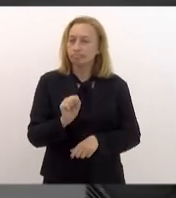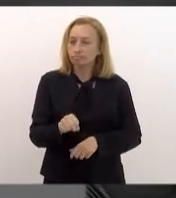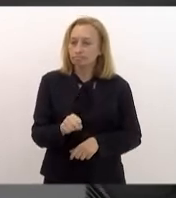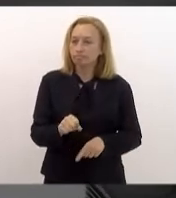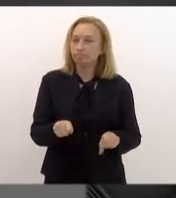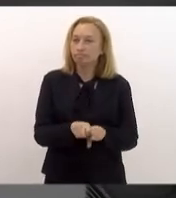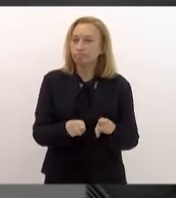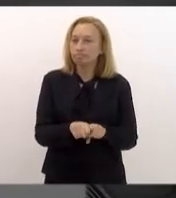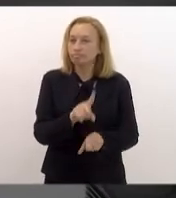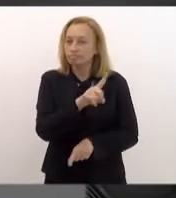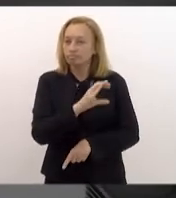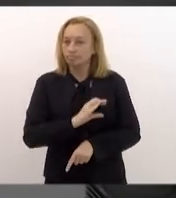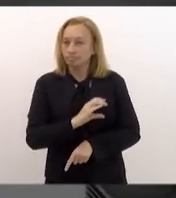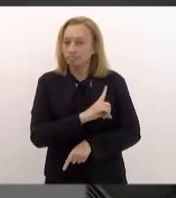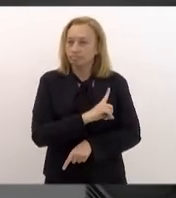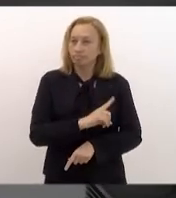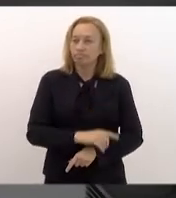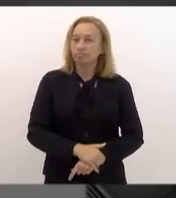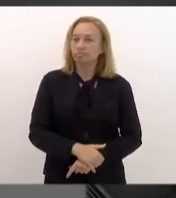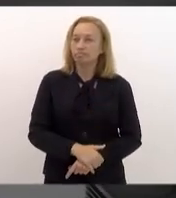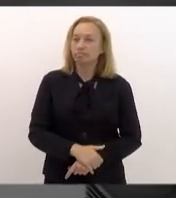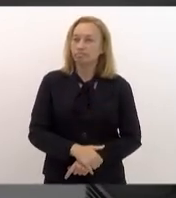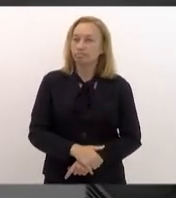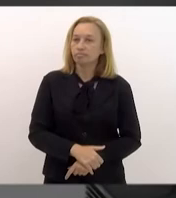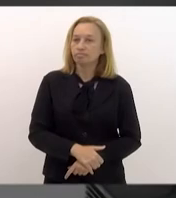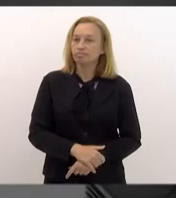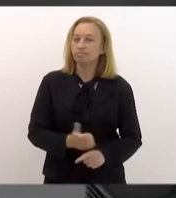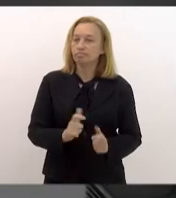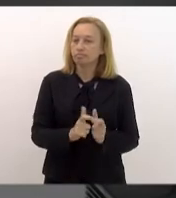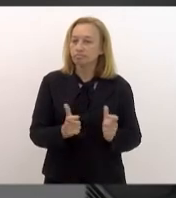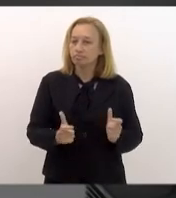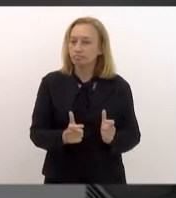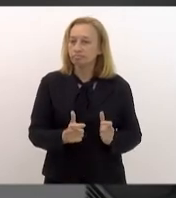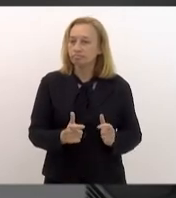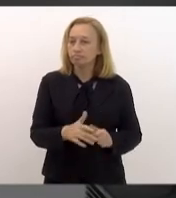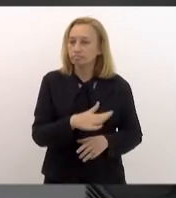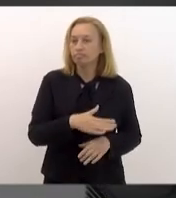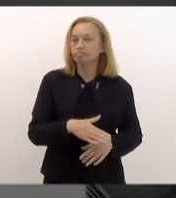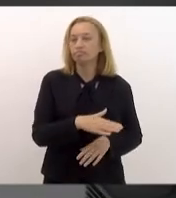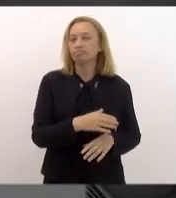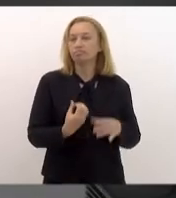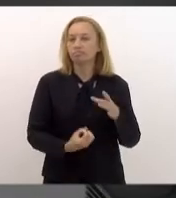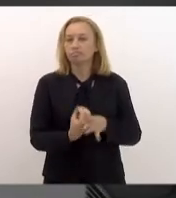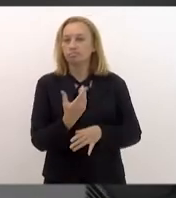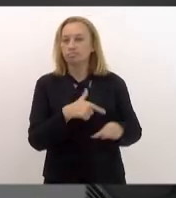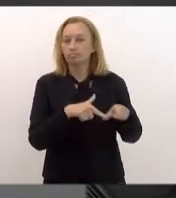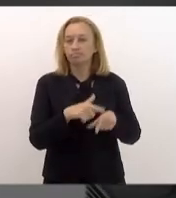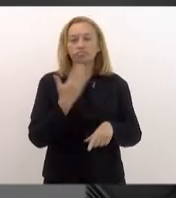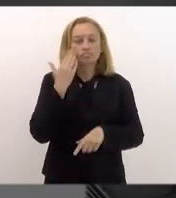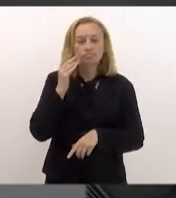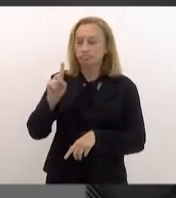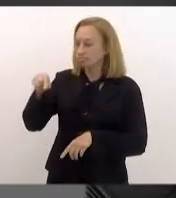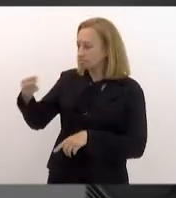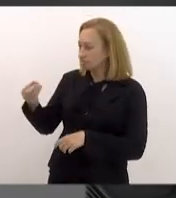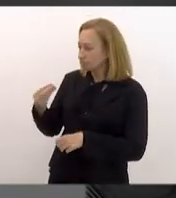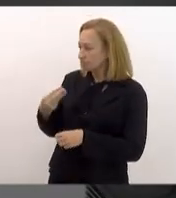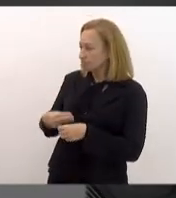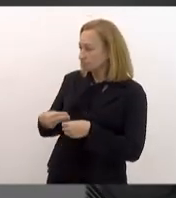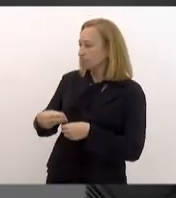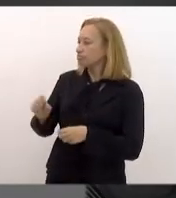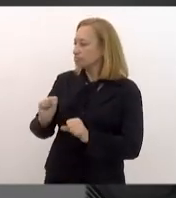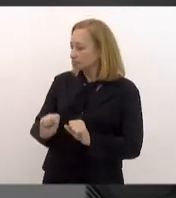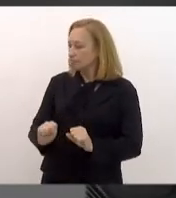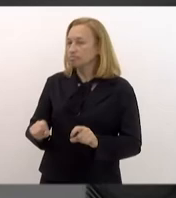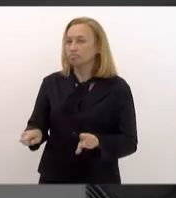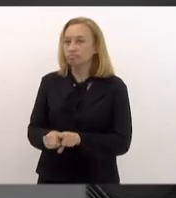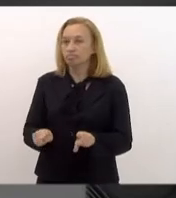Lá em Caxias, eu frequento muito, tem grande geração de emprego, mas a gente entende que os outros municípios podem participar com isso também. E o